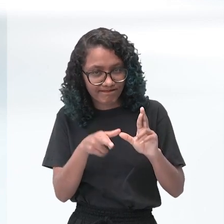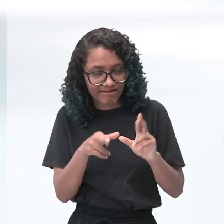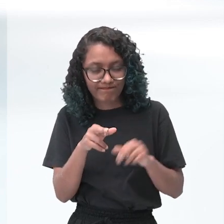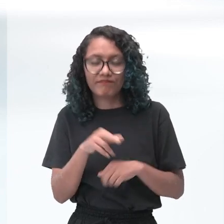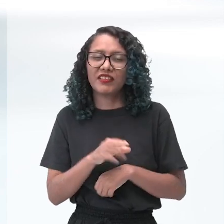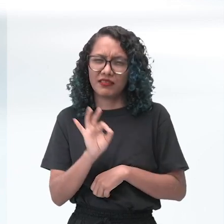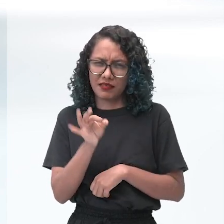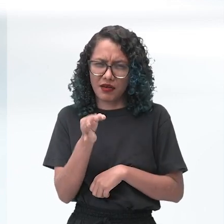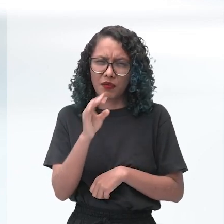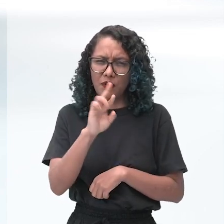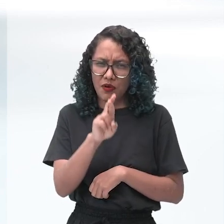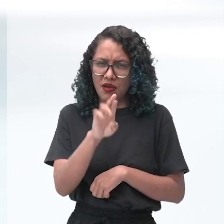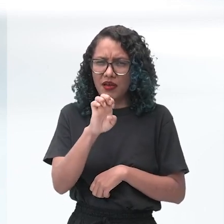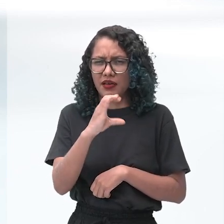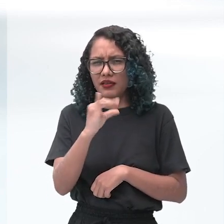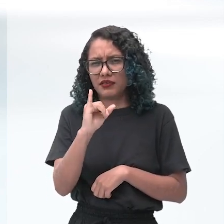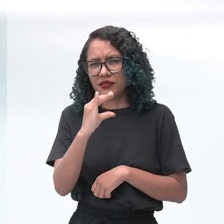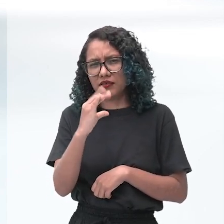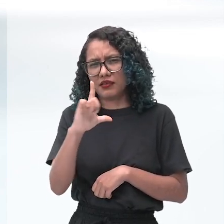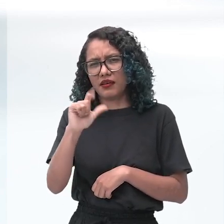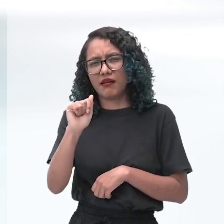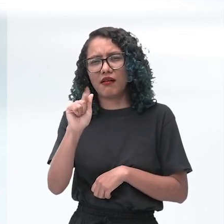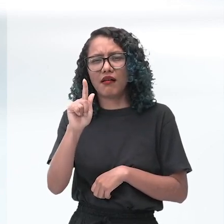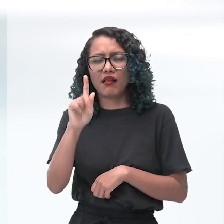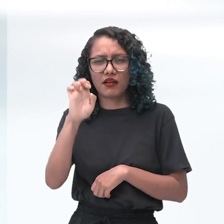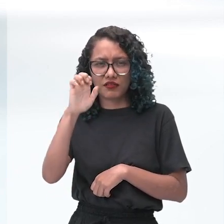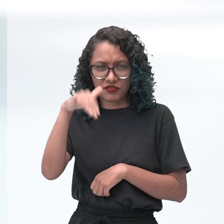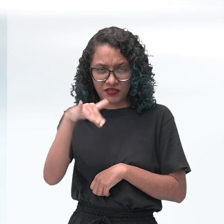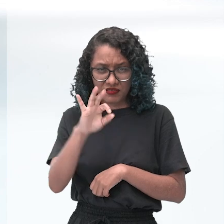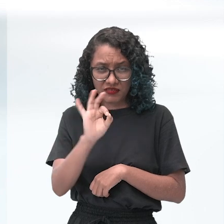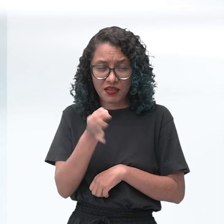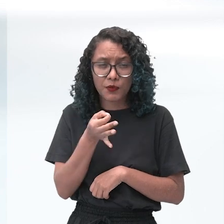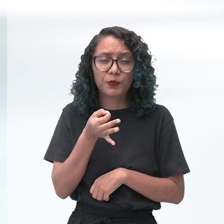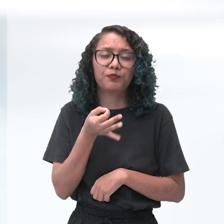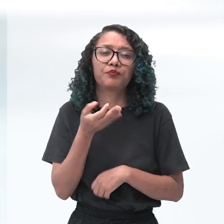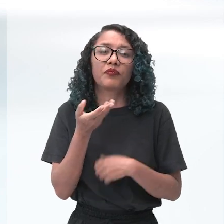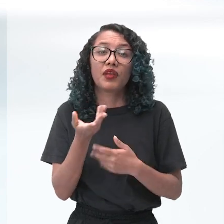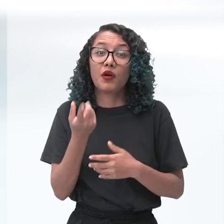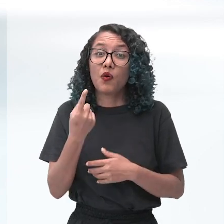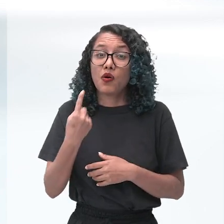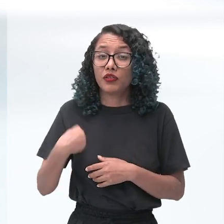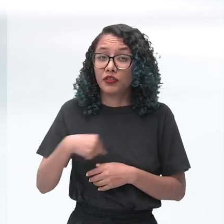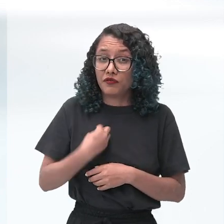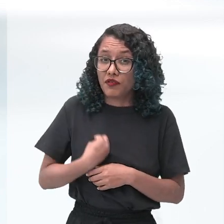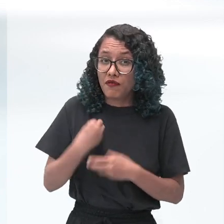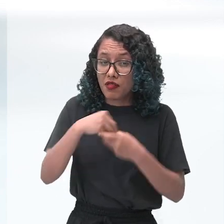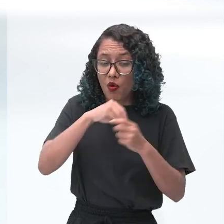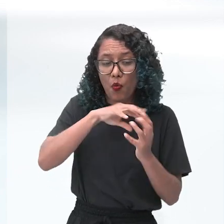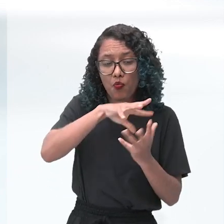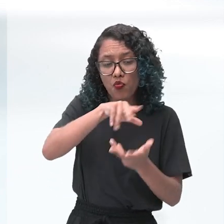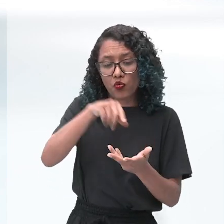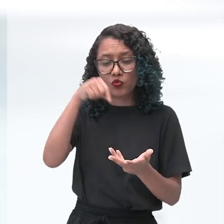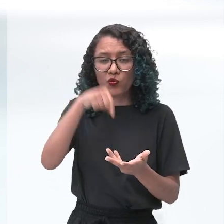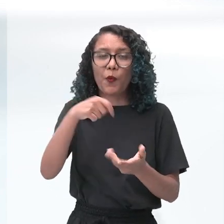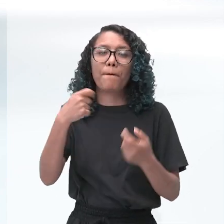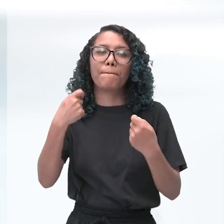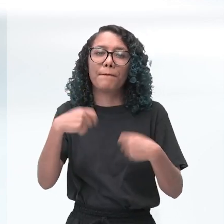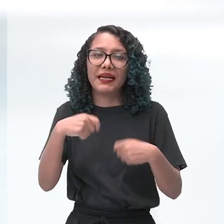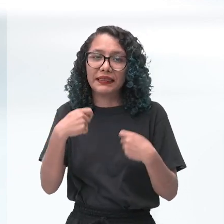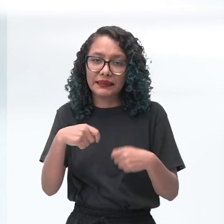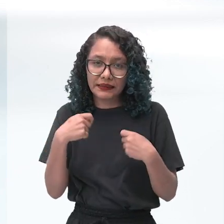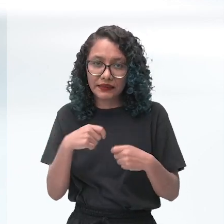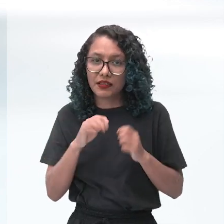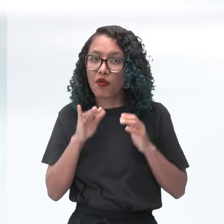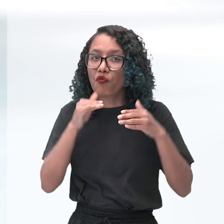Então, estamos em um mundo que precisa ser reciclado. E